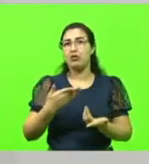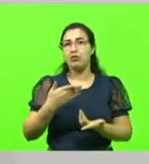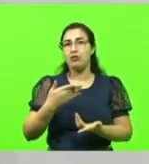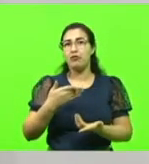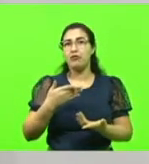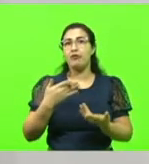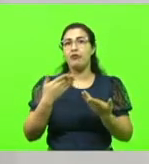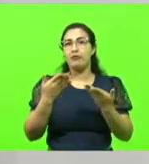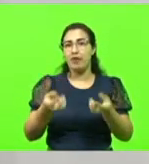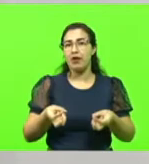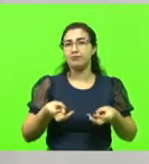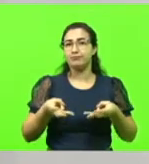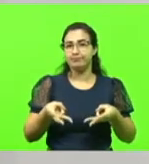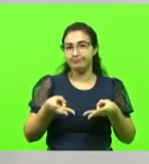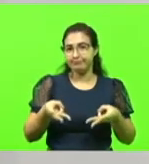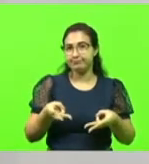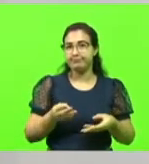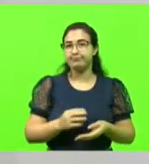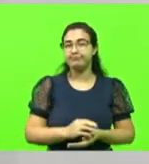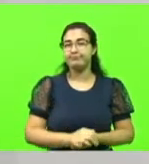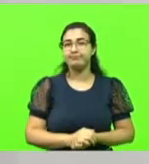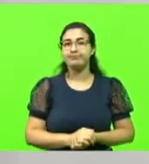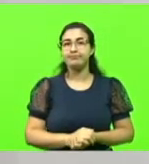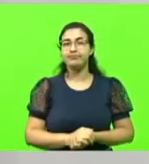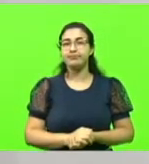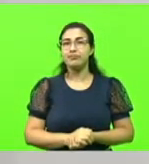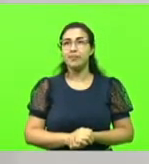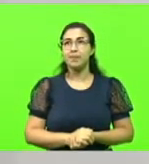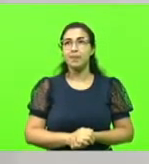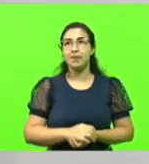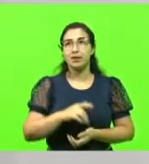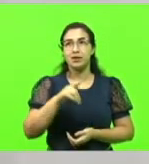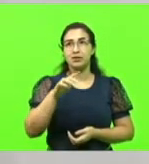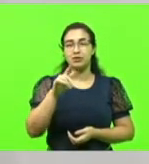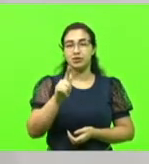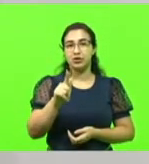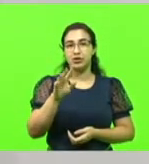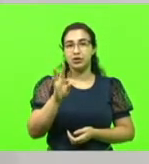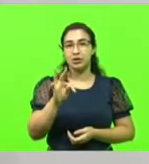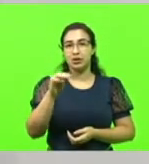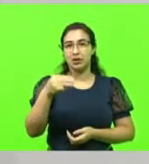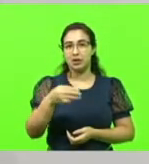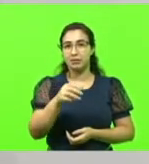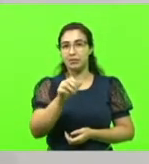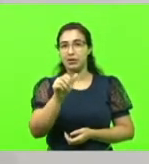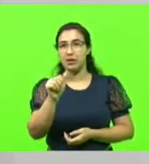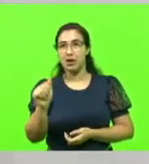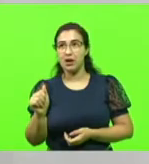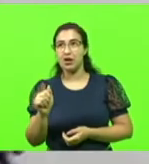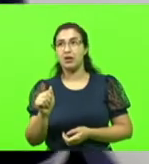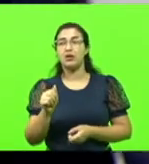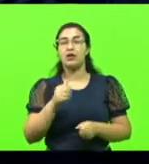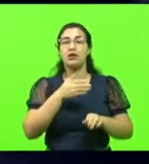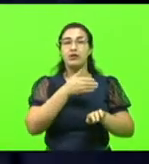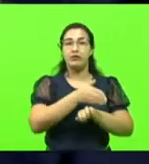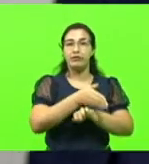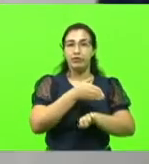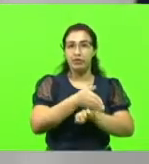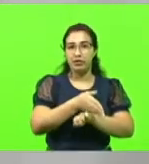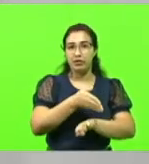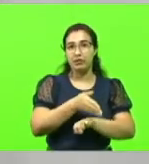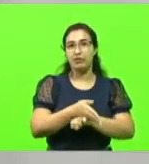sugestão. Outra aqui, a GTMA de Florianópolis abastece o inferno após intervenção no tráfico do Morro do